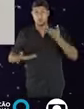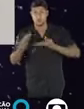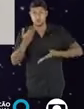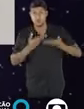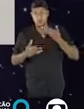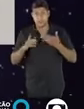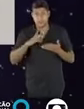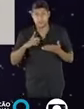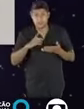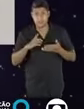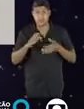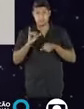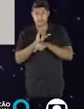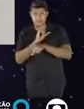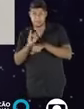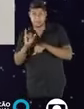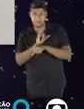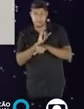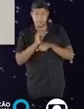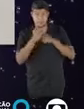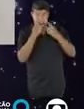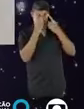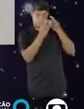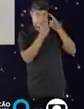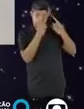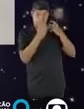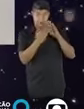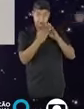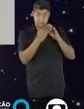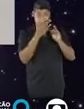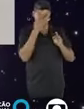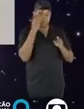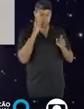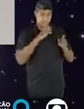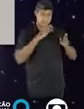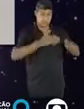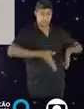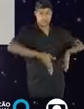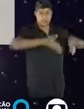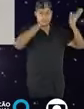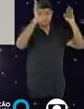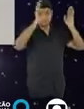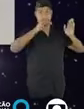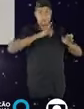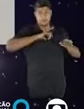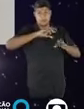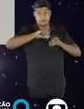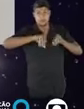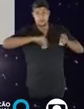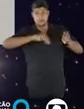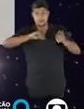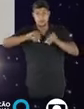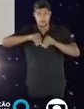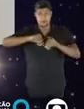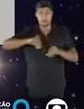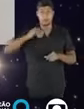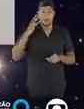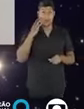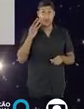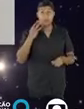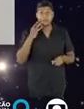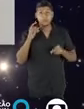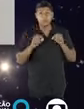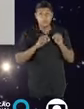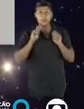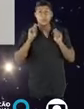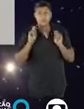de ter uma composteira em casa, por exemplo, né? Quem mora em apartamento e não tem um pedaço de terra... Eu